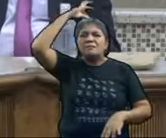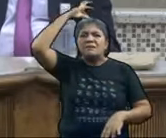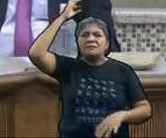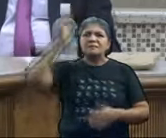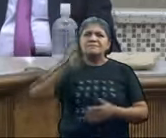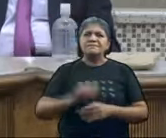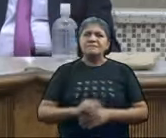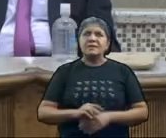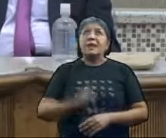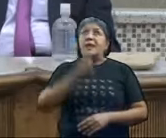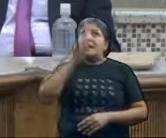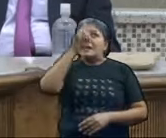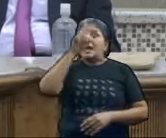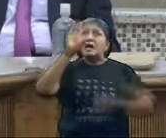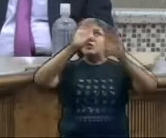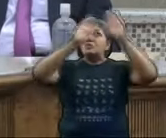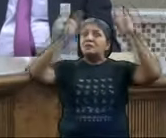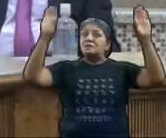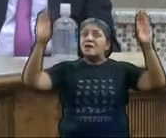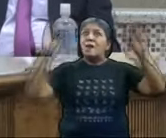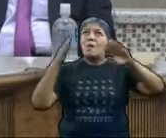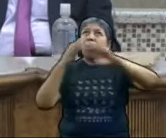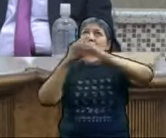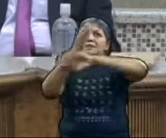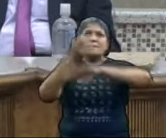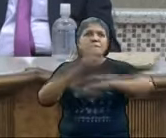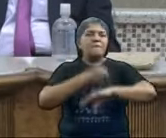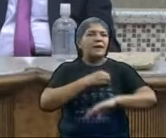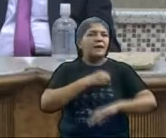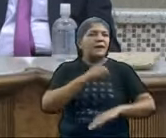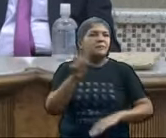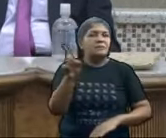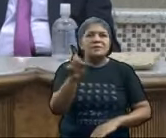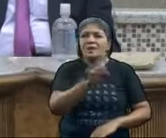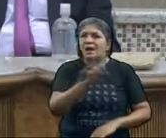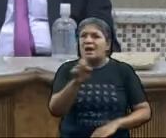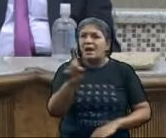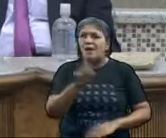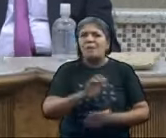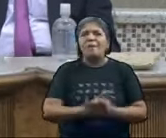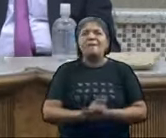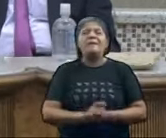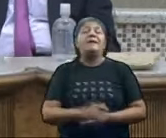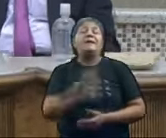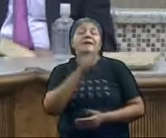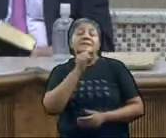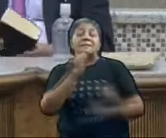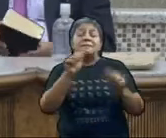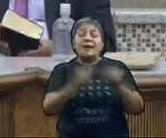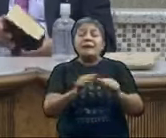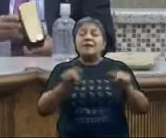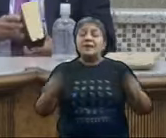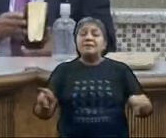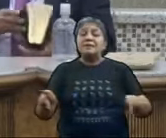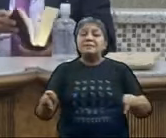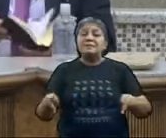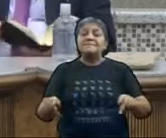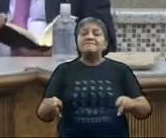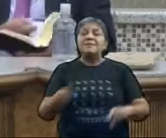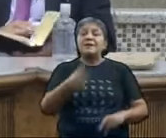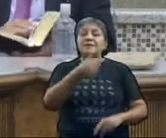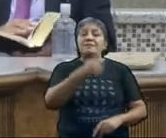pecado não entrará lá. Olha Apocalipse capítulo 21, versículo 27, o que diz aí.